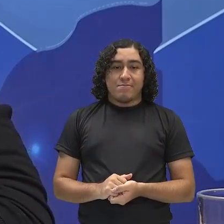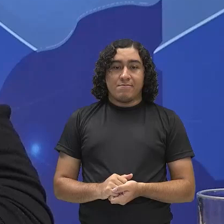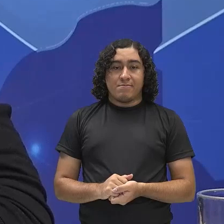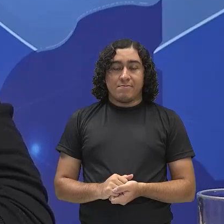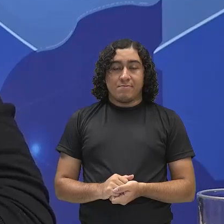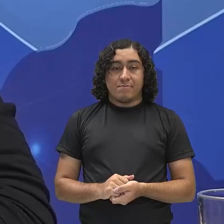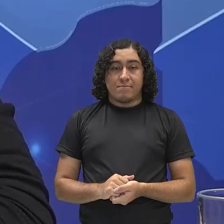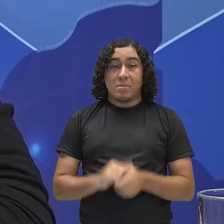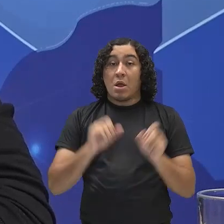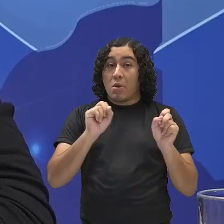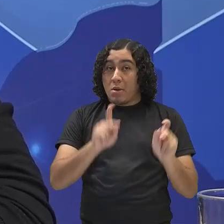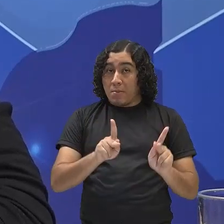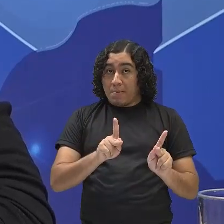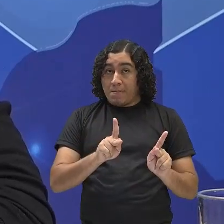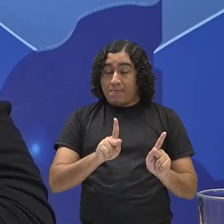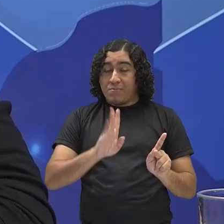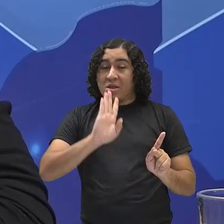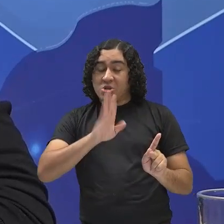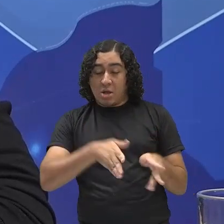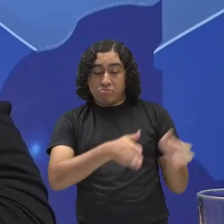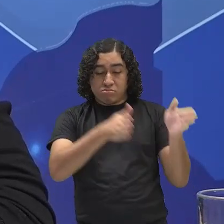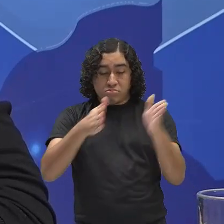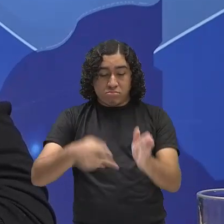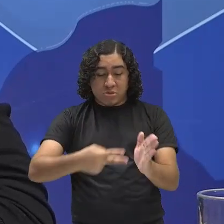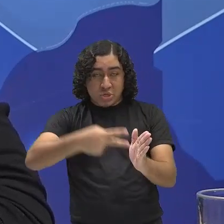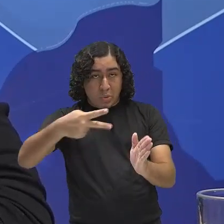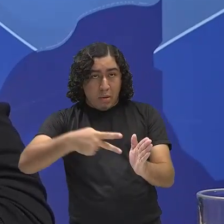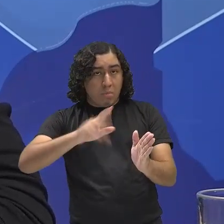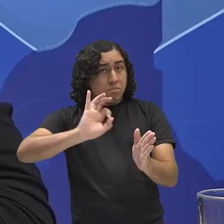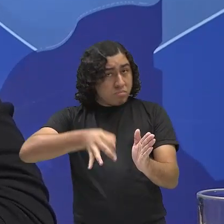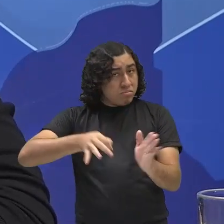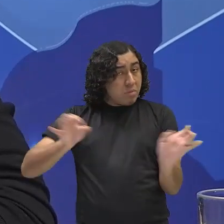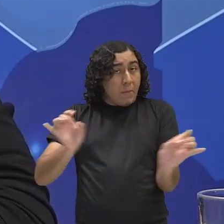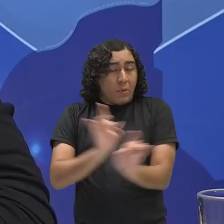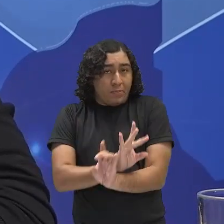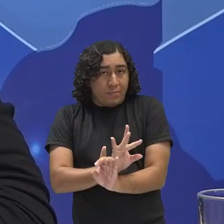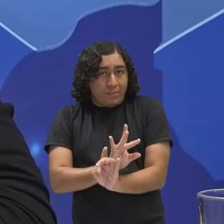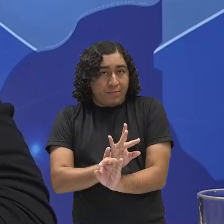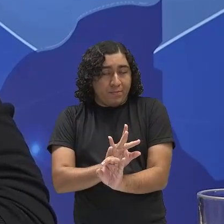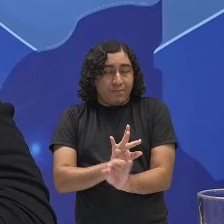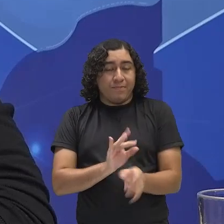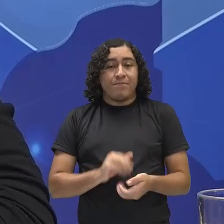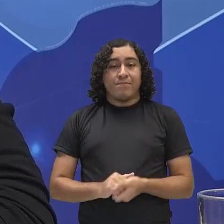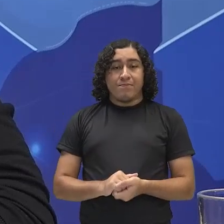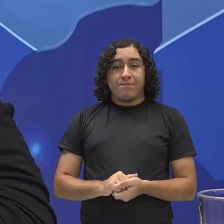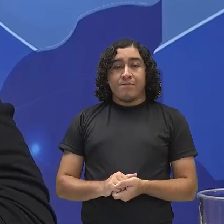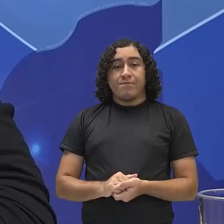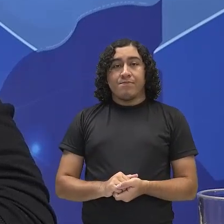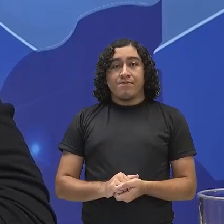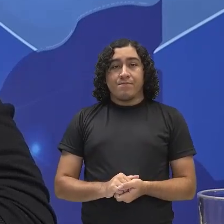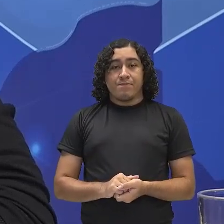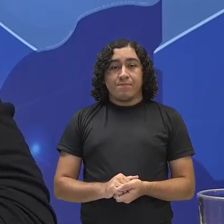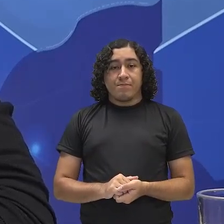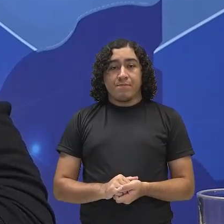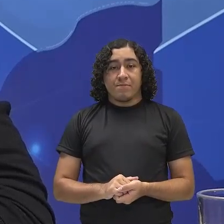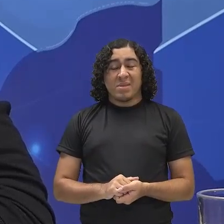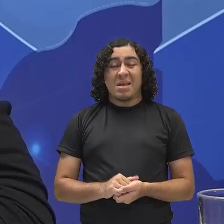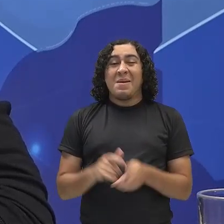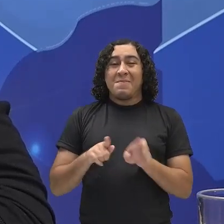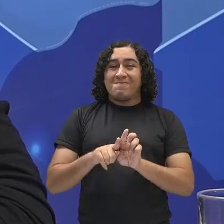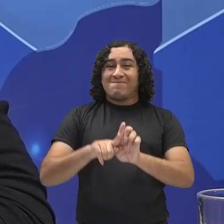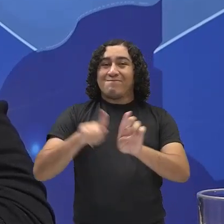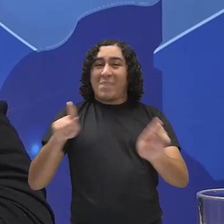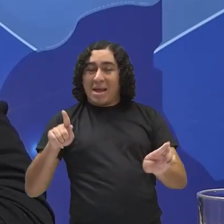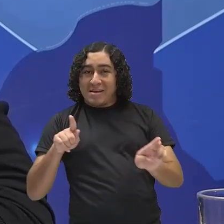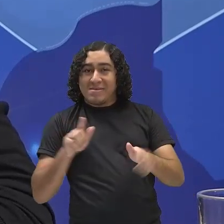Certo. Aí nisso, tratamos o problema, perfeito. Porém, em alguns casos,